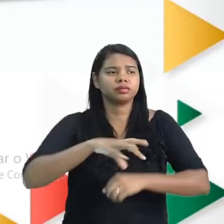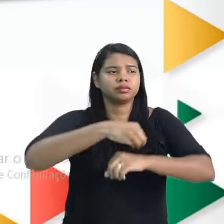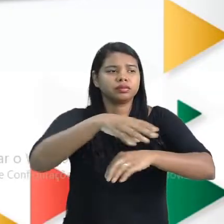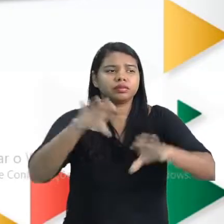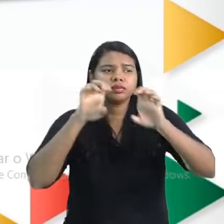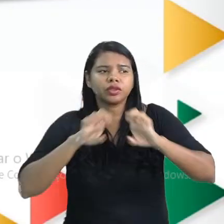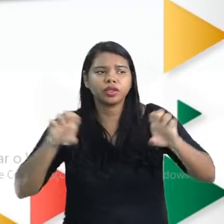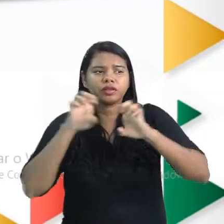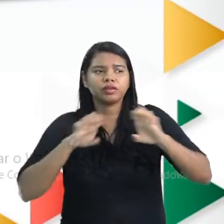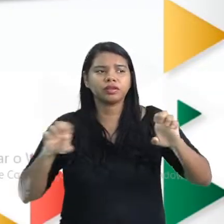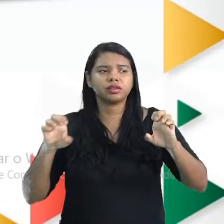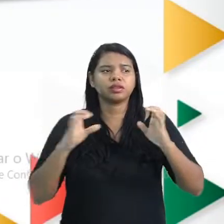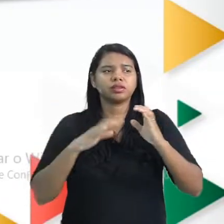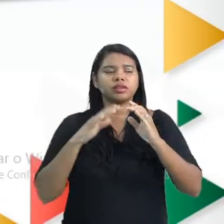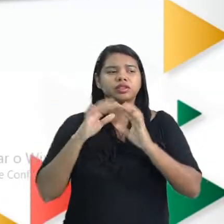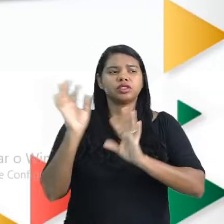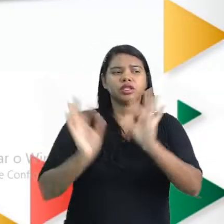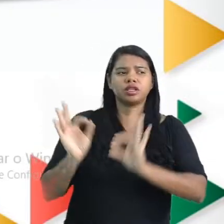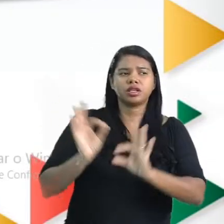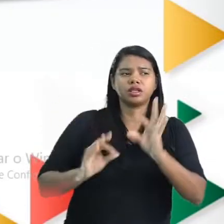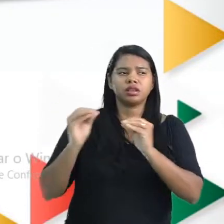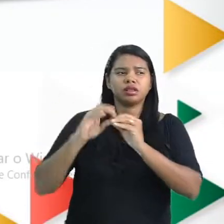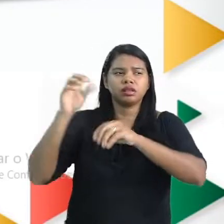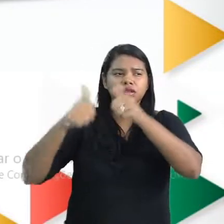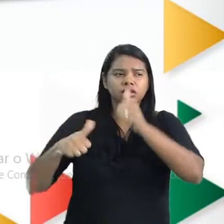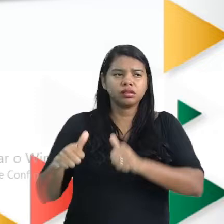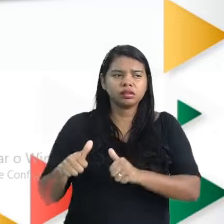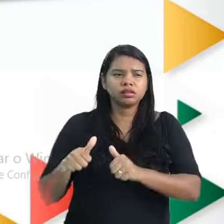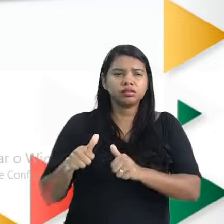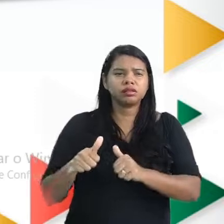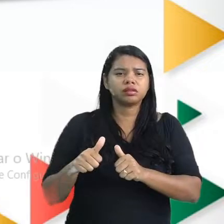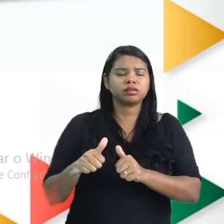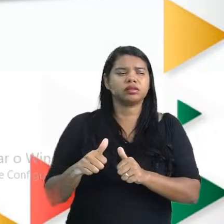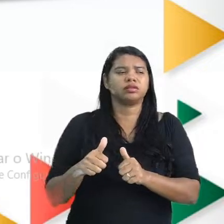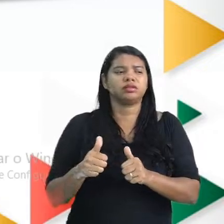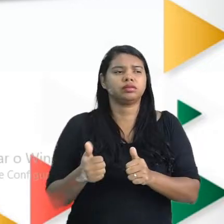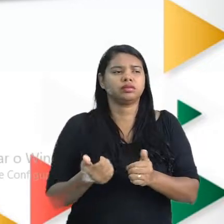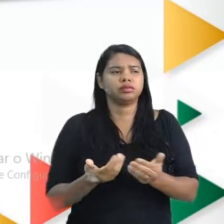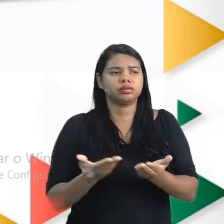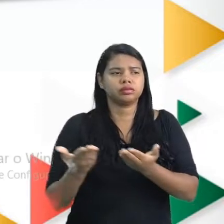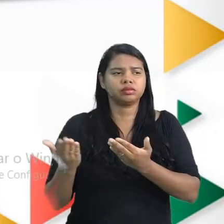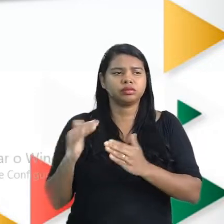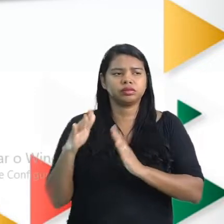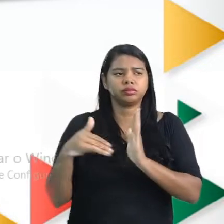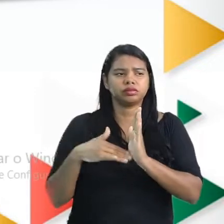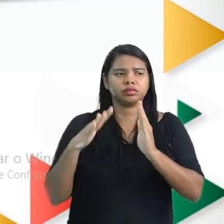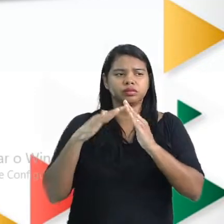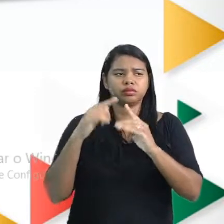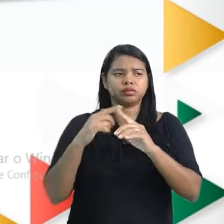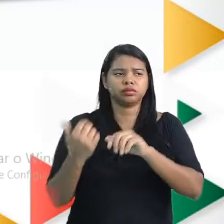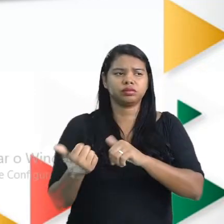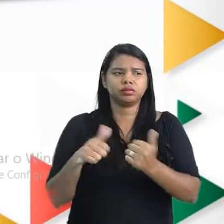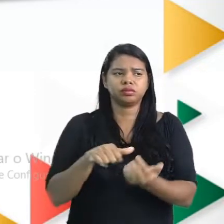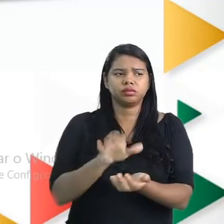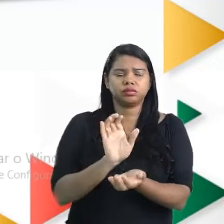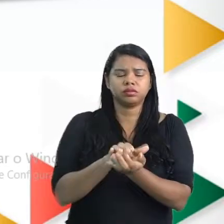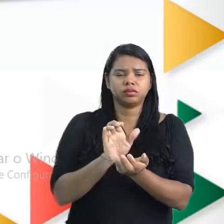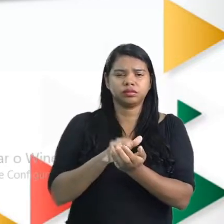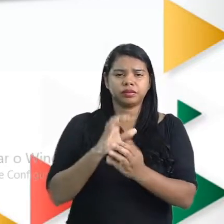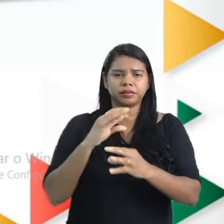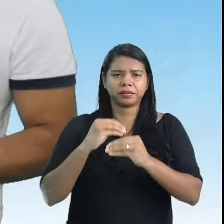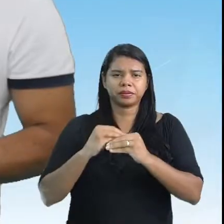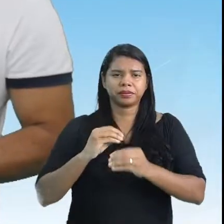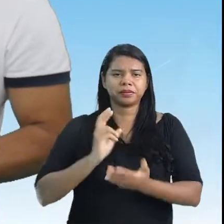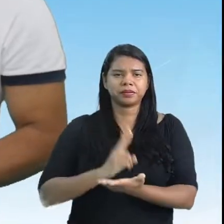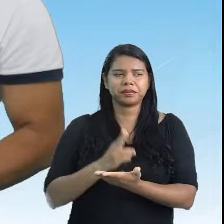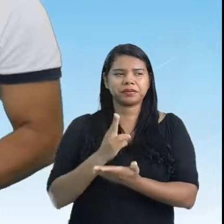de Deus, planejando e viabilizando as ações conjuntas das igrejas batistas em Pernambuco, professor.